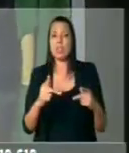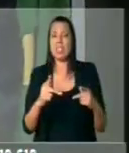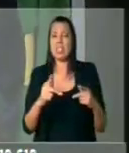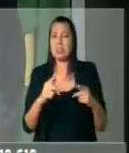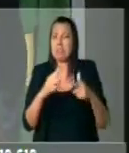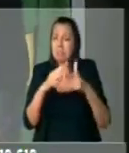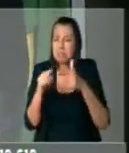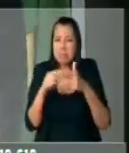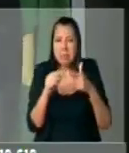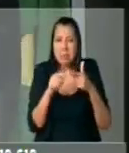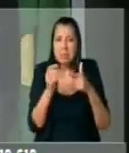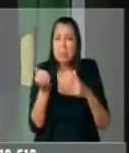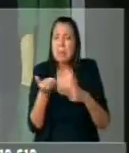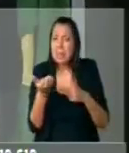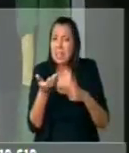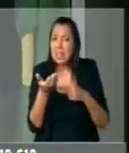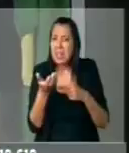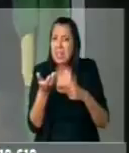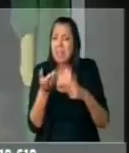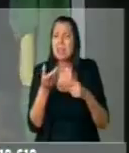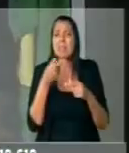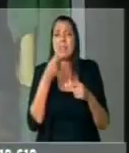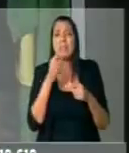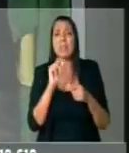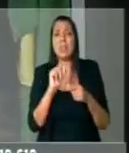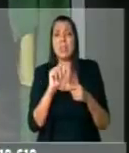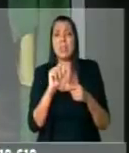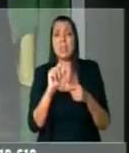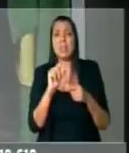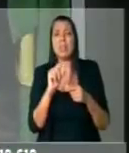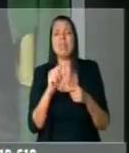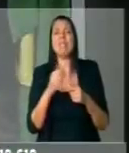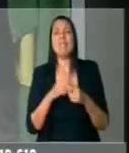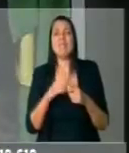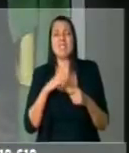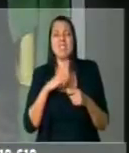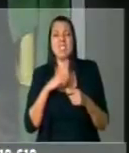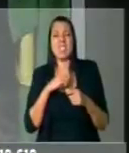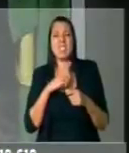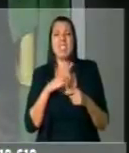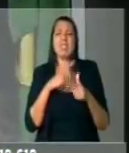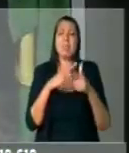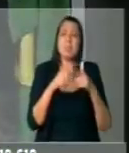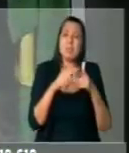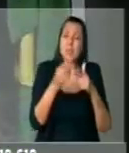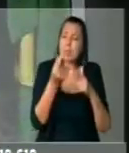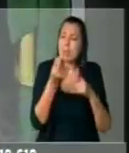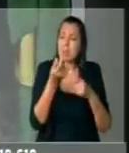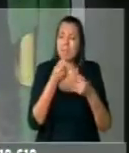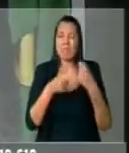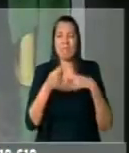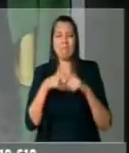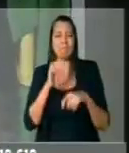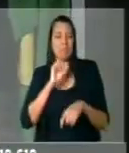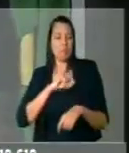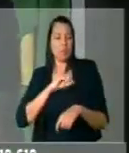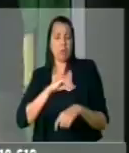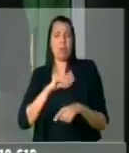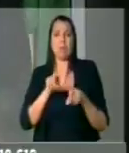nefasto, ele quer atingir a renda do trabalhador, da classe média, da família